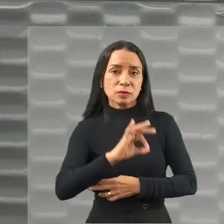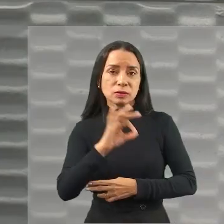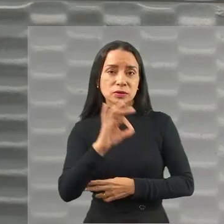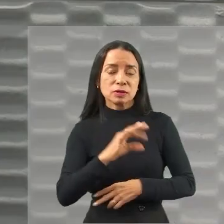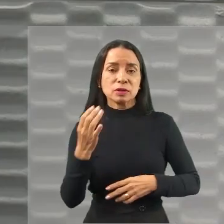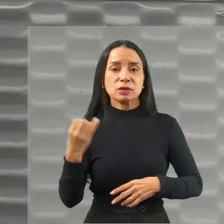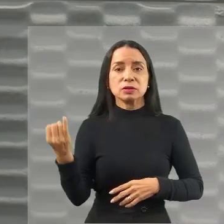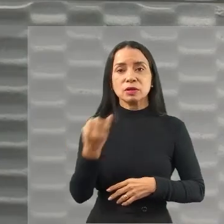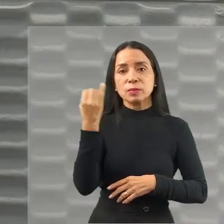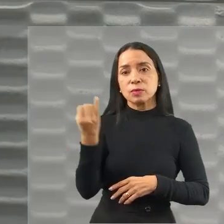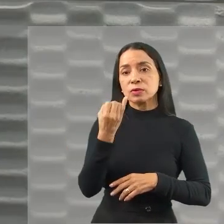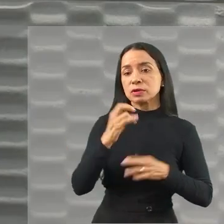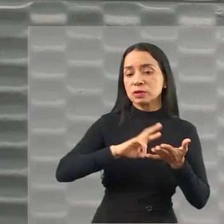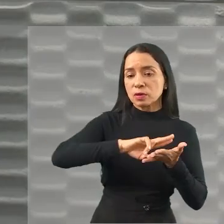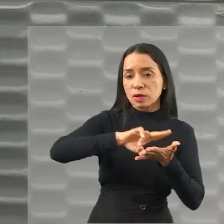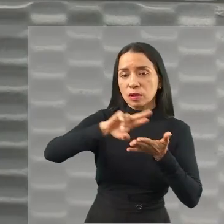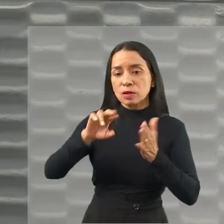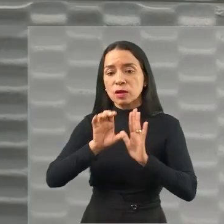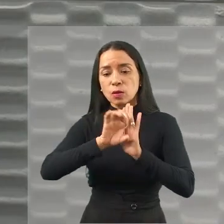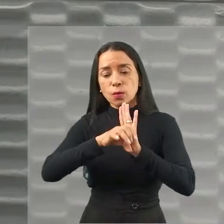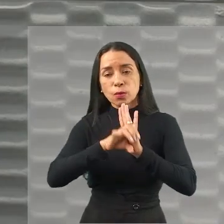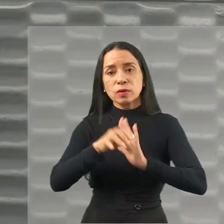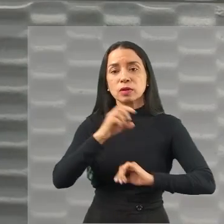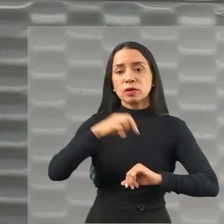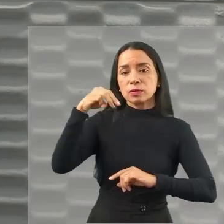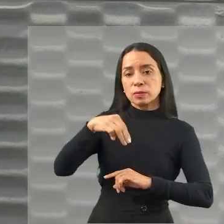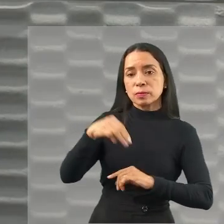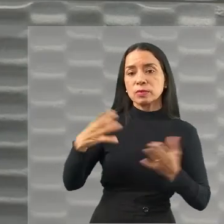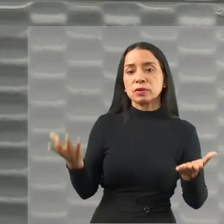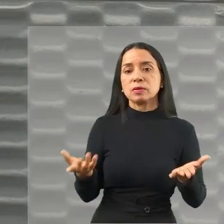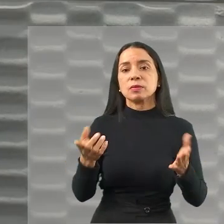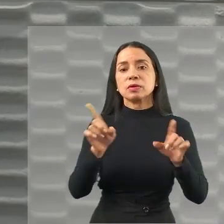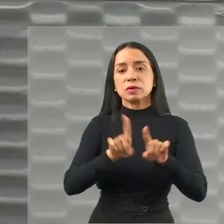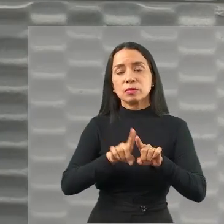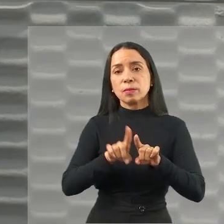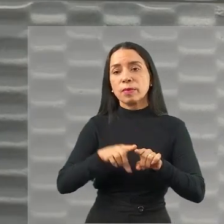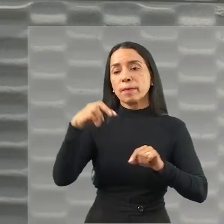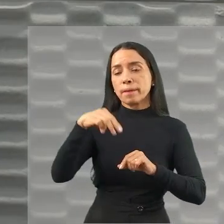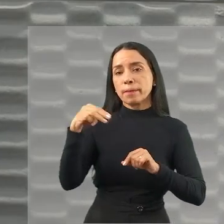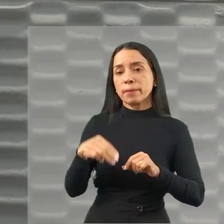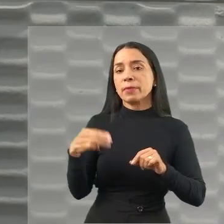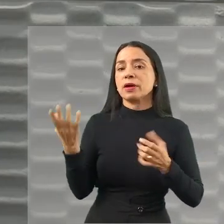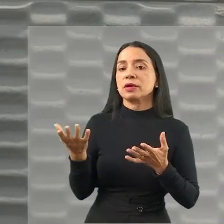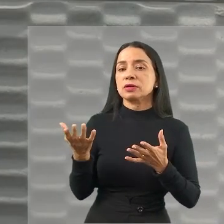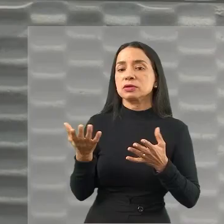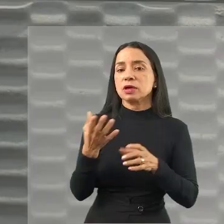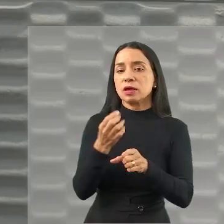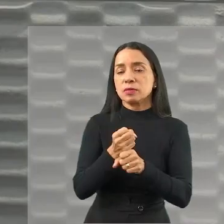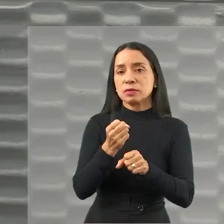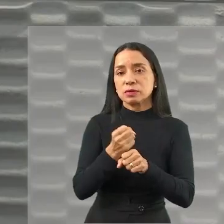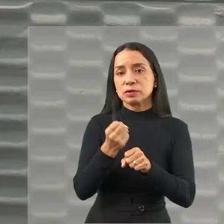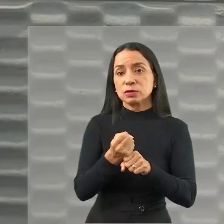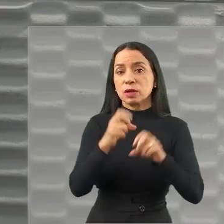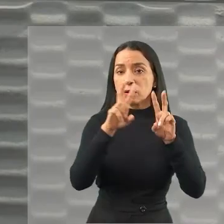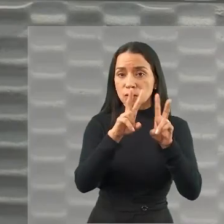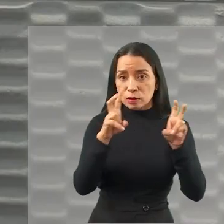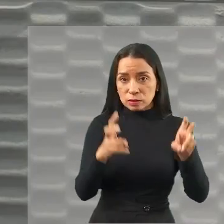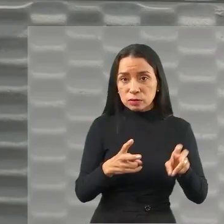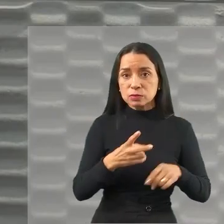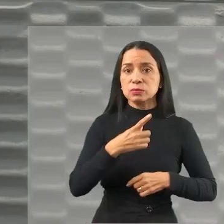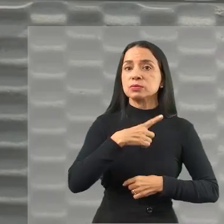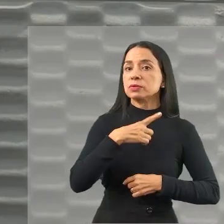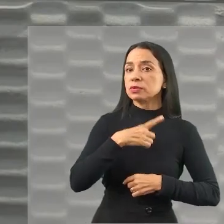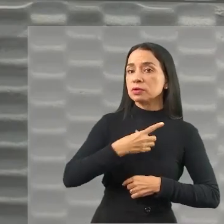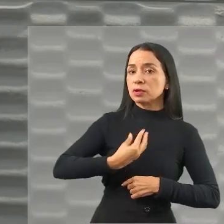para os diversos conceitos matemáticos, né? Além da matemática financeira, e é um assunto que está bastante presente no nosso